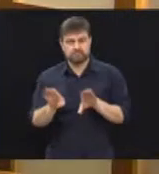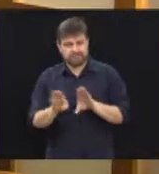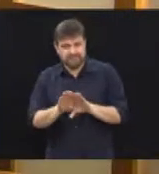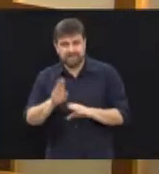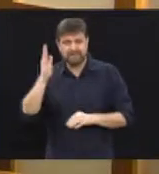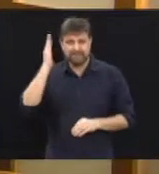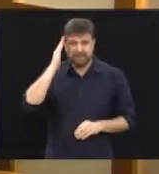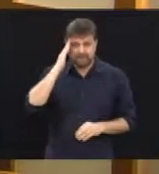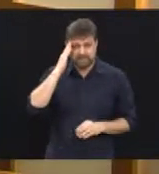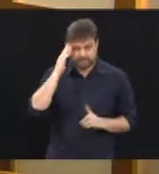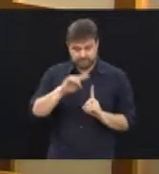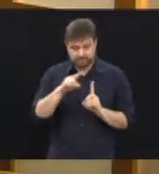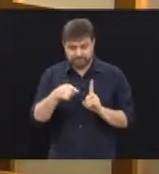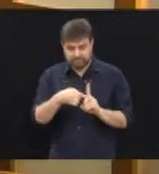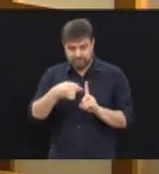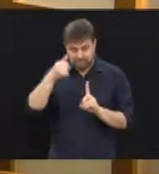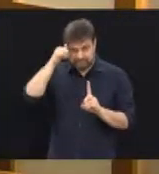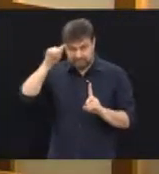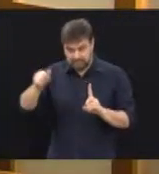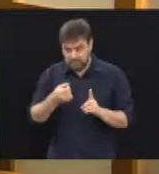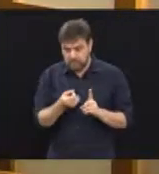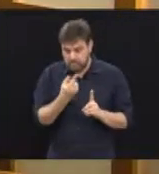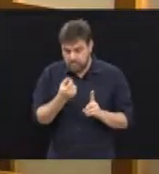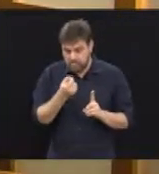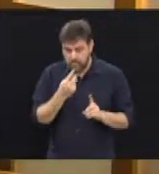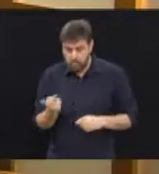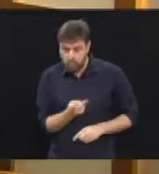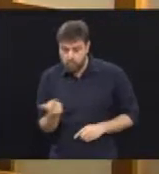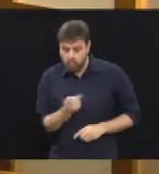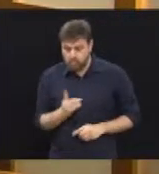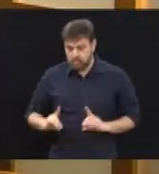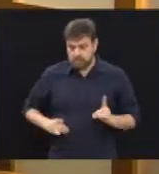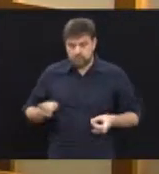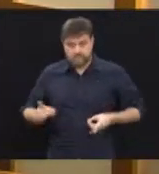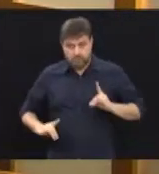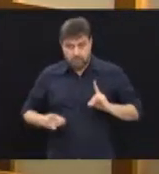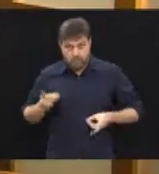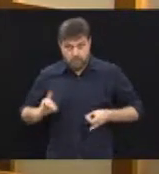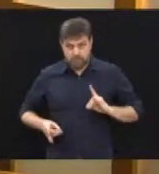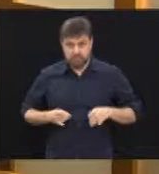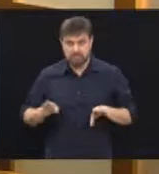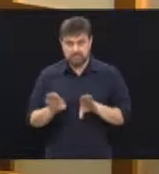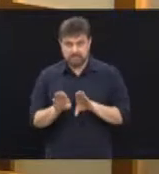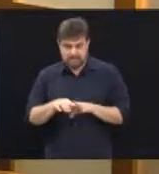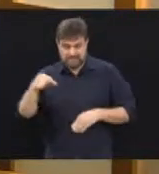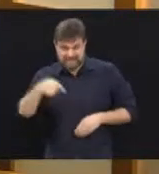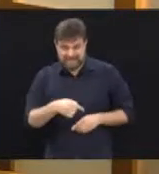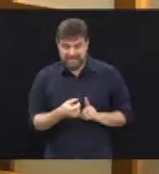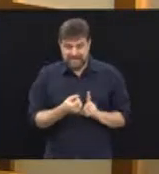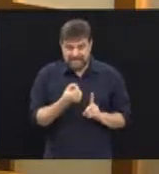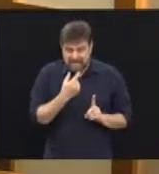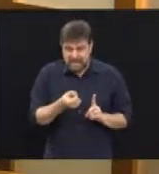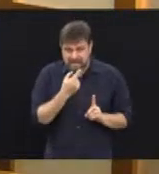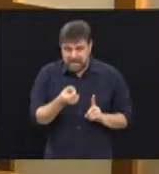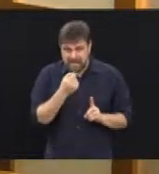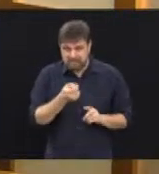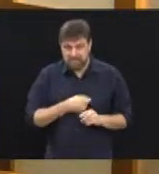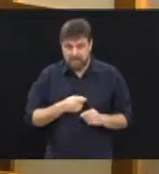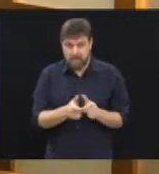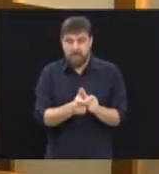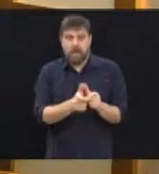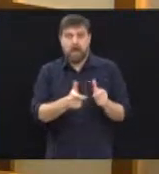Sendo, né, o anticoncepcional combinado, a formulação com estrógeno e progesterona, ele é o anticoncepcional mais